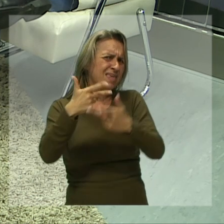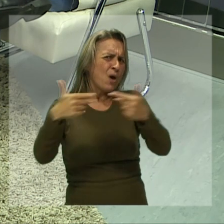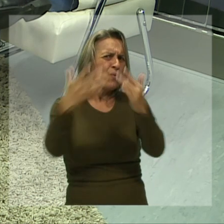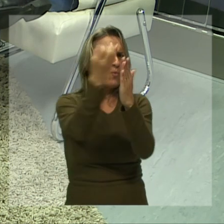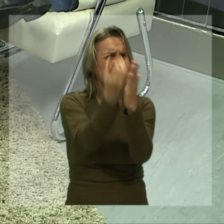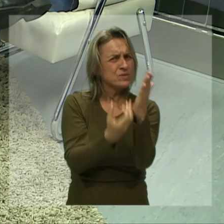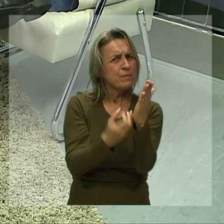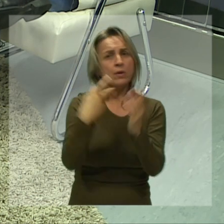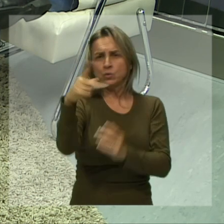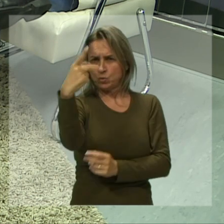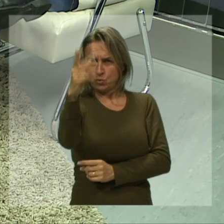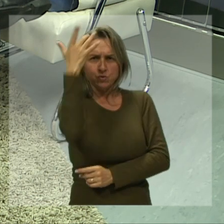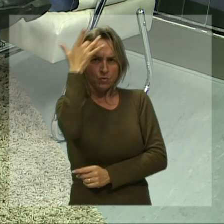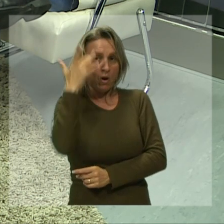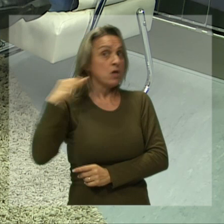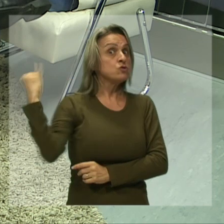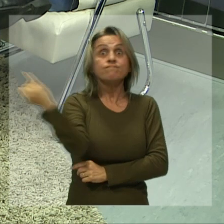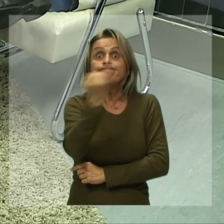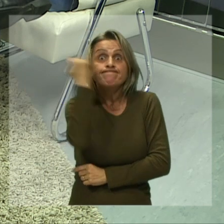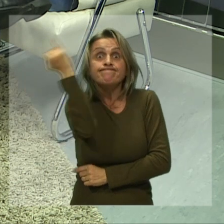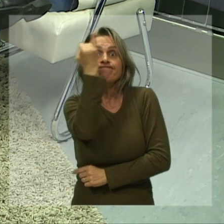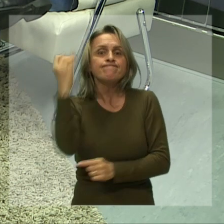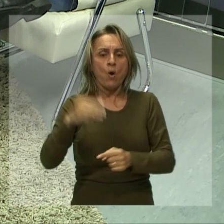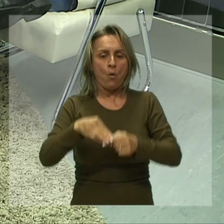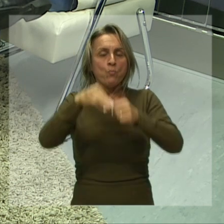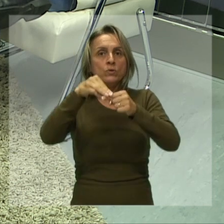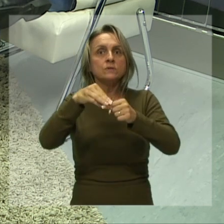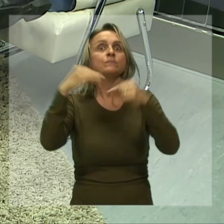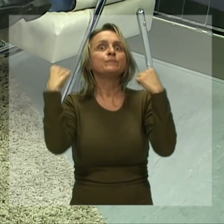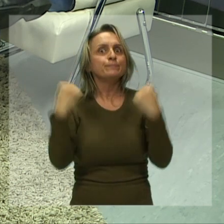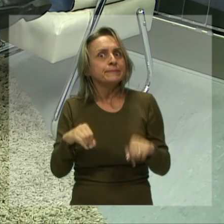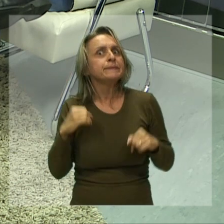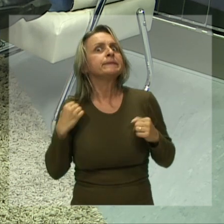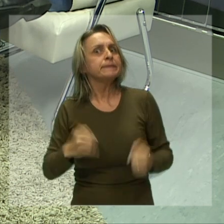considera essencial, fundamental e que o município não